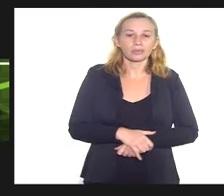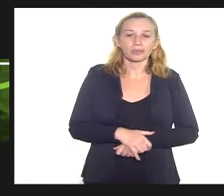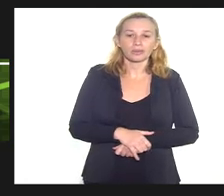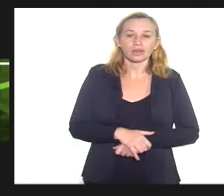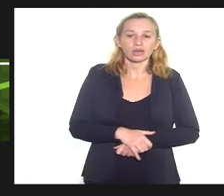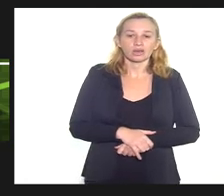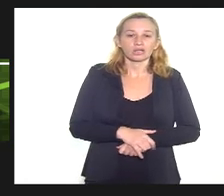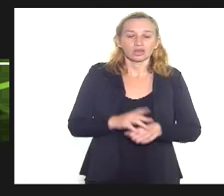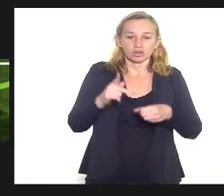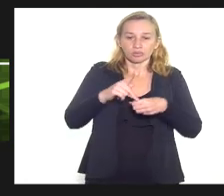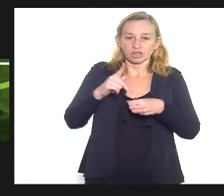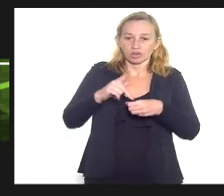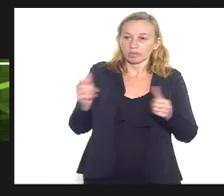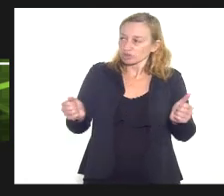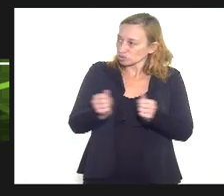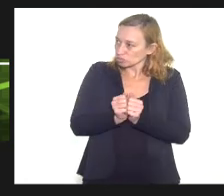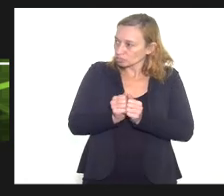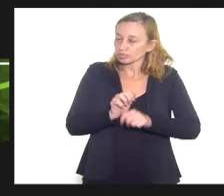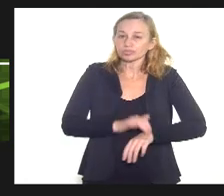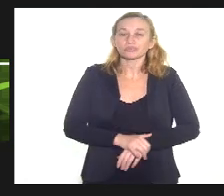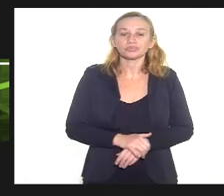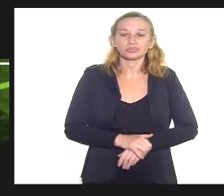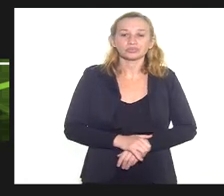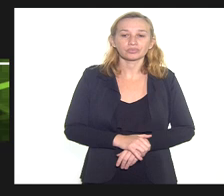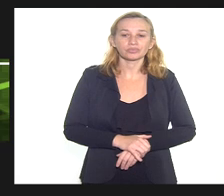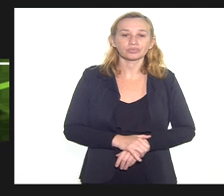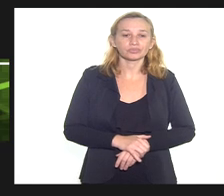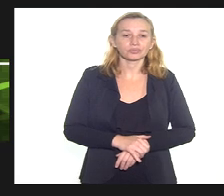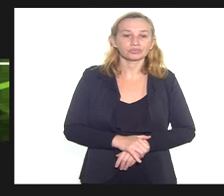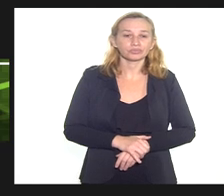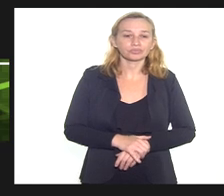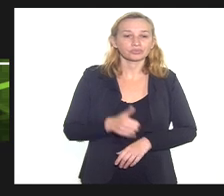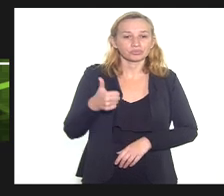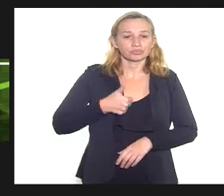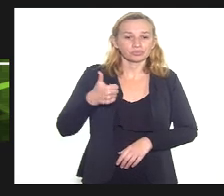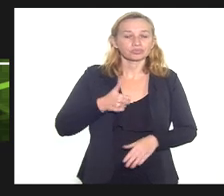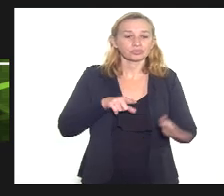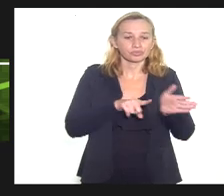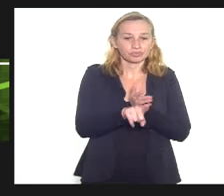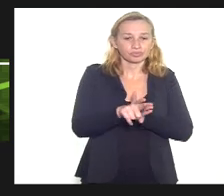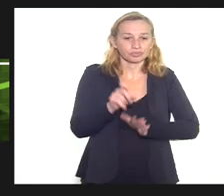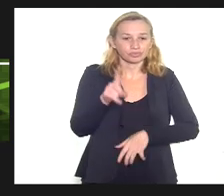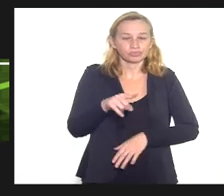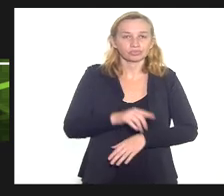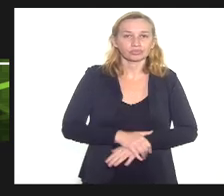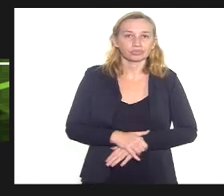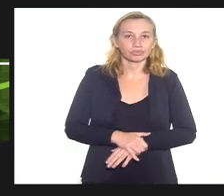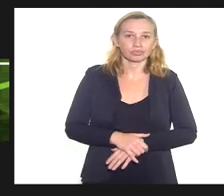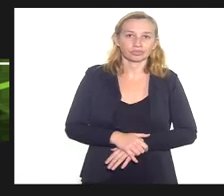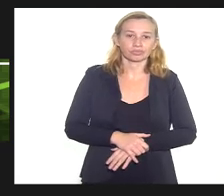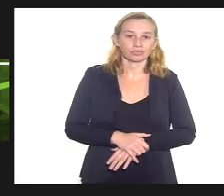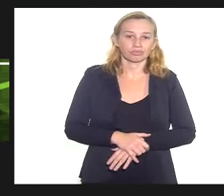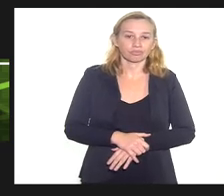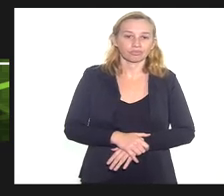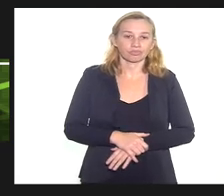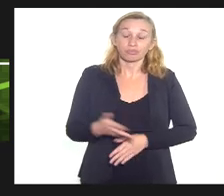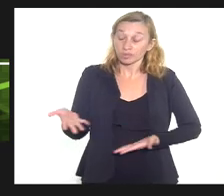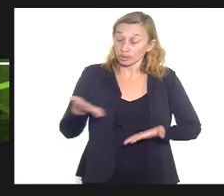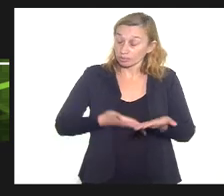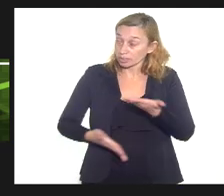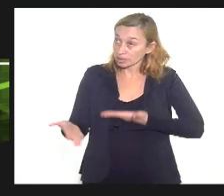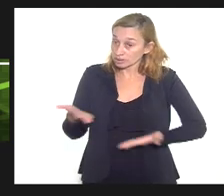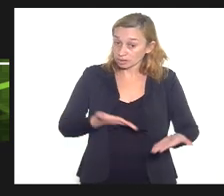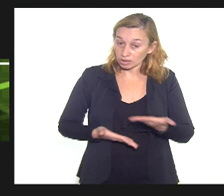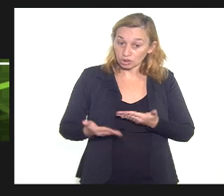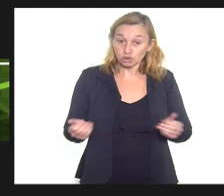com a Petrobras. A primeira parte da pergunta é se, na parceria com